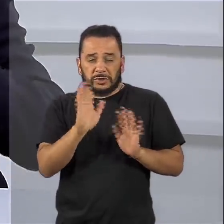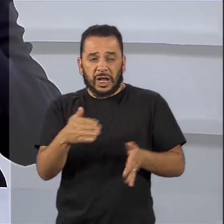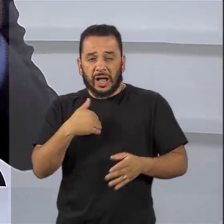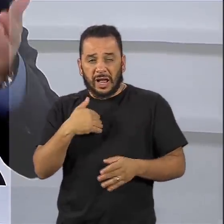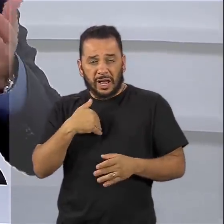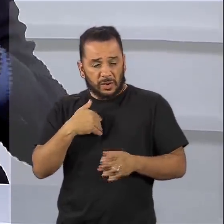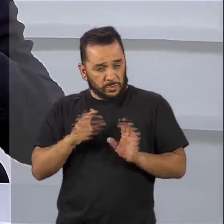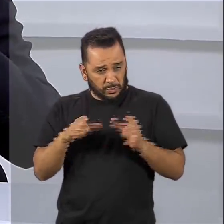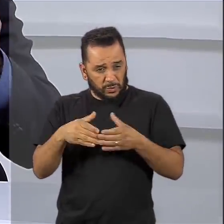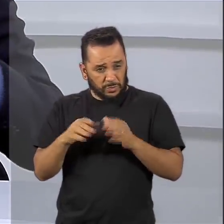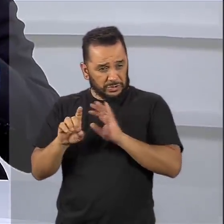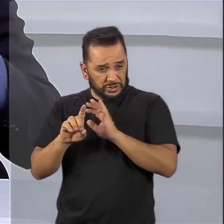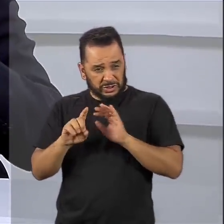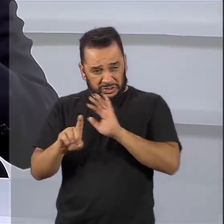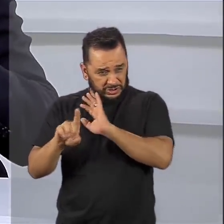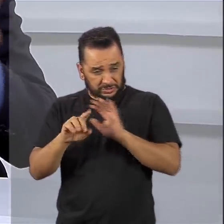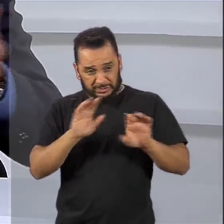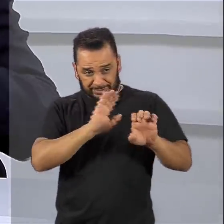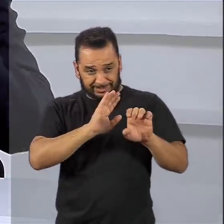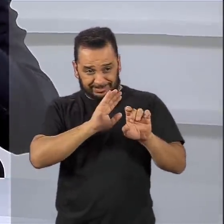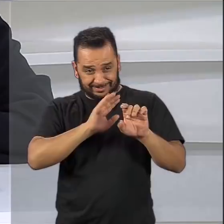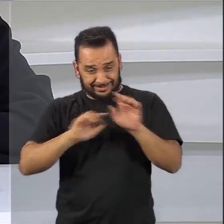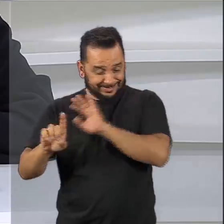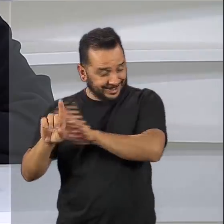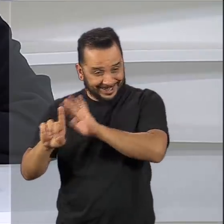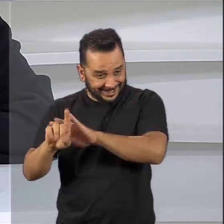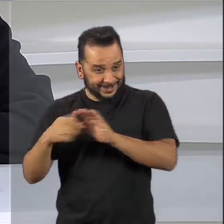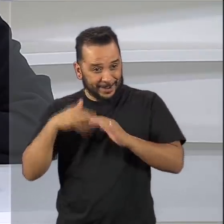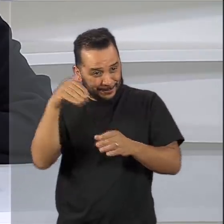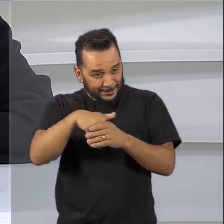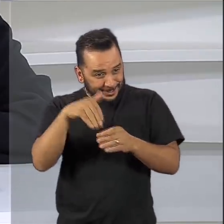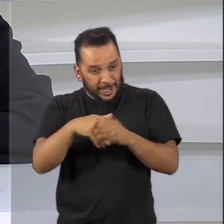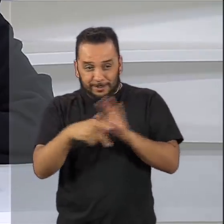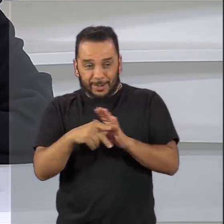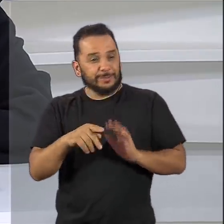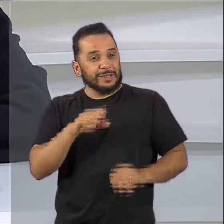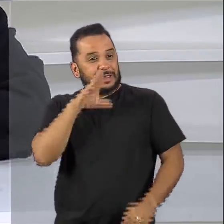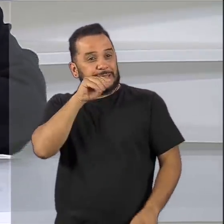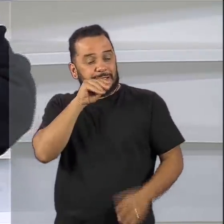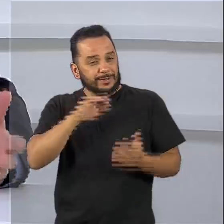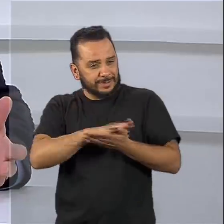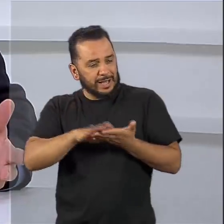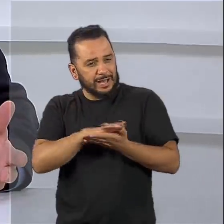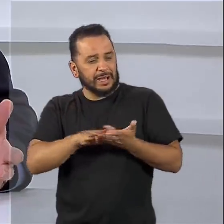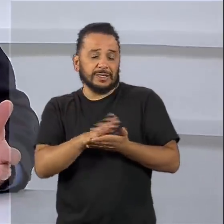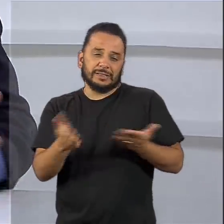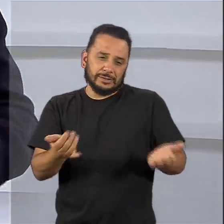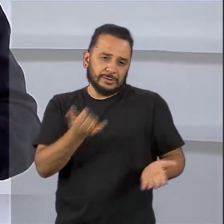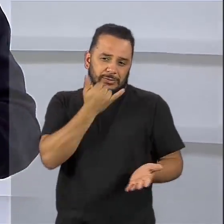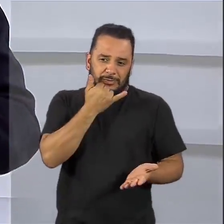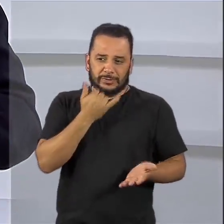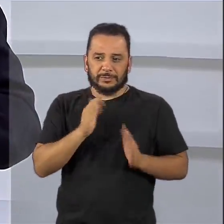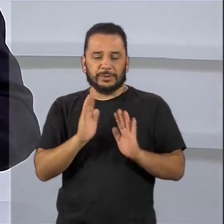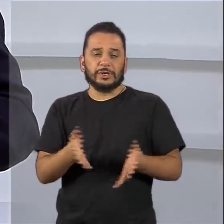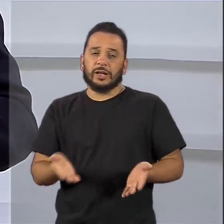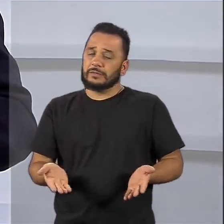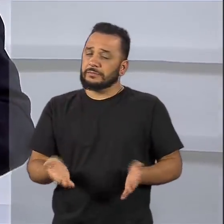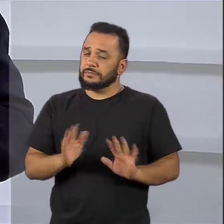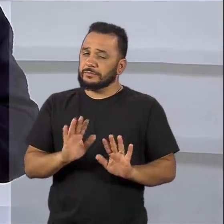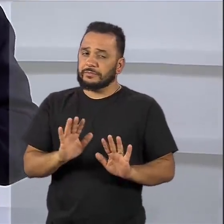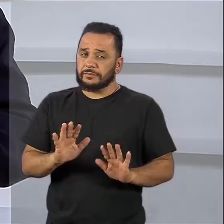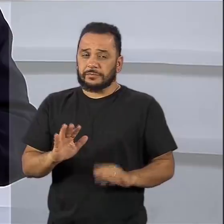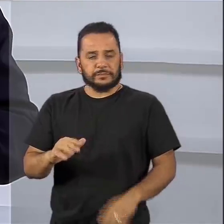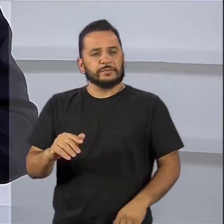exceto talvez num cenário de polarização em que o Ciro seja uma alternativa a algum outro candidato, muito menos ao gosto.